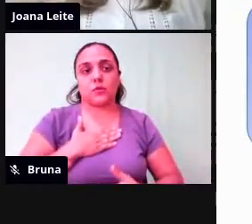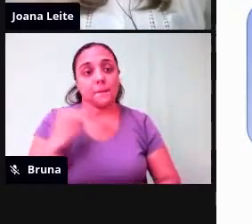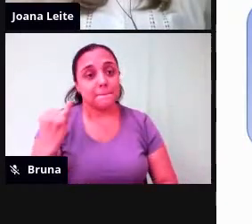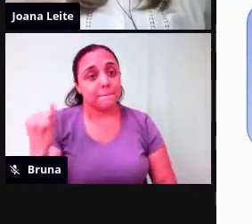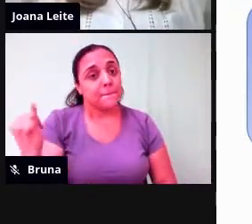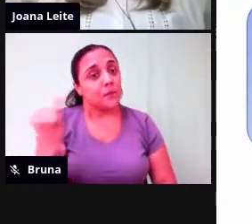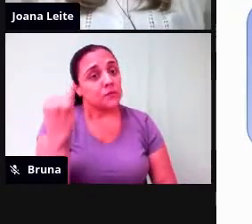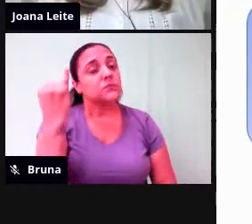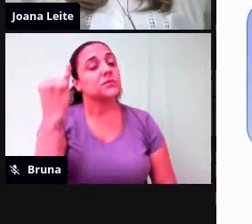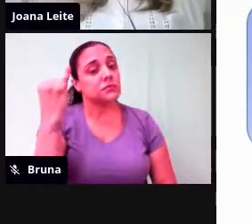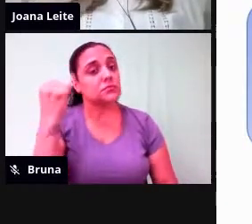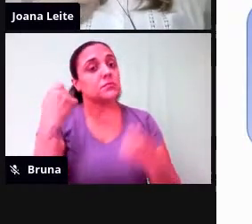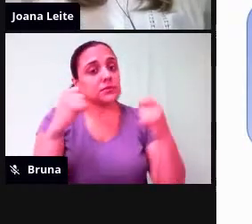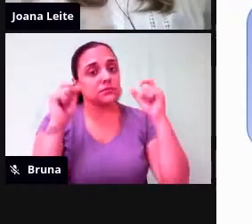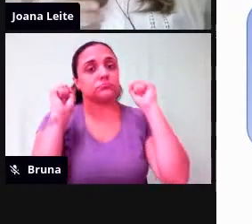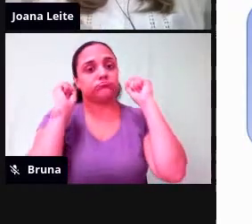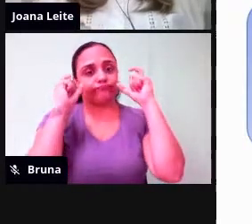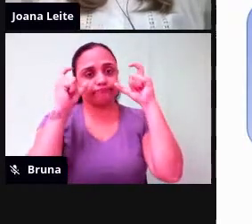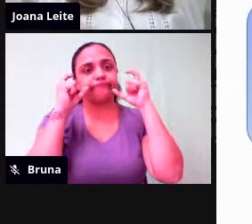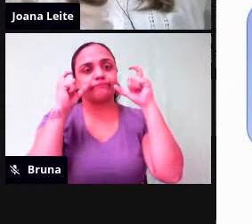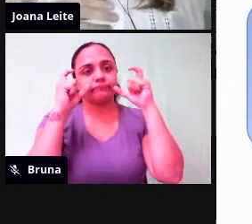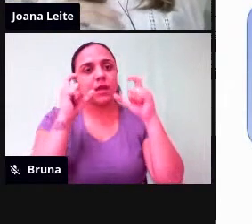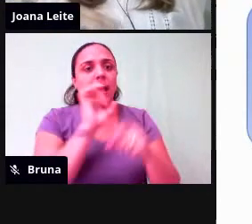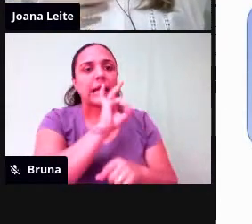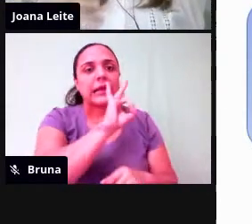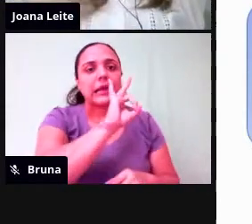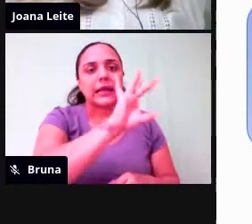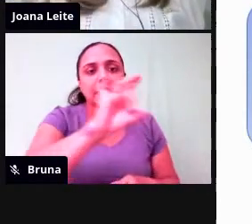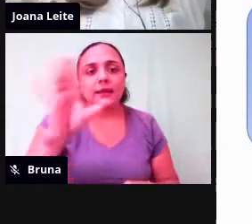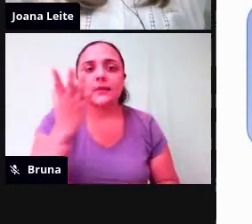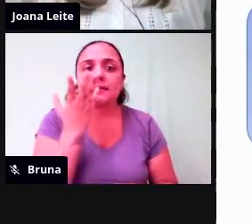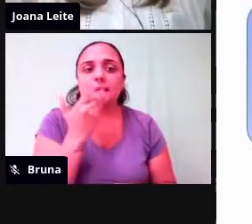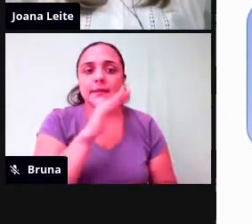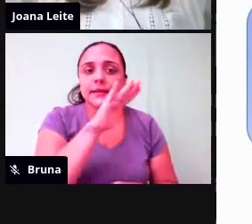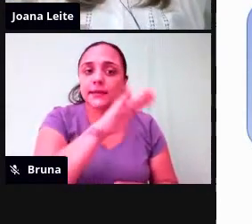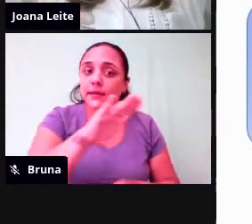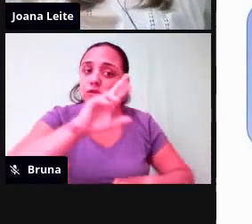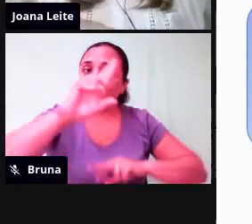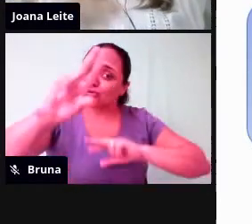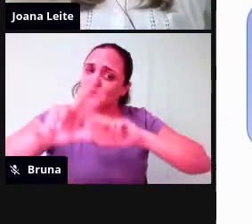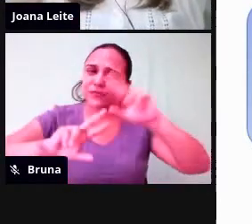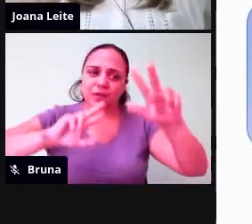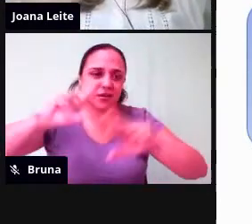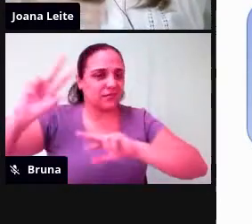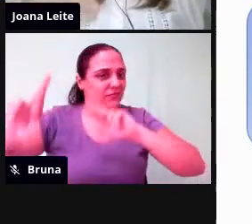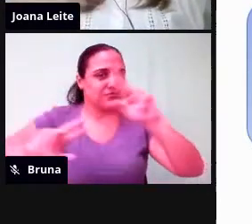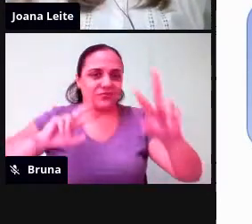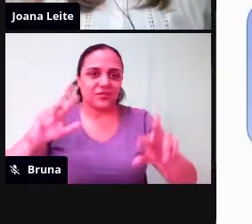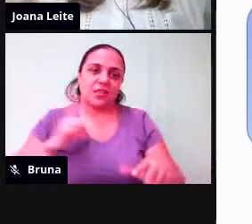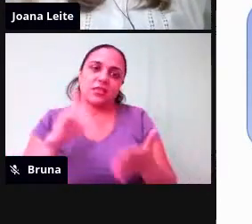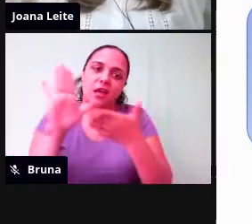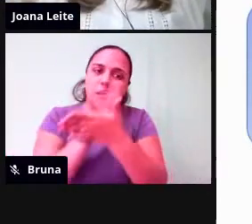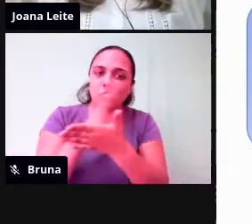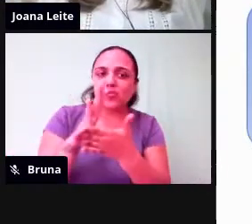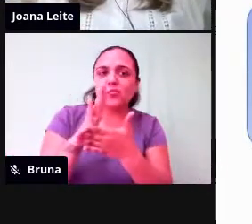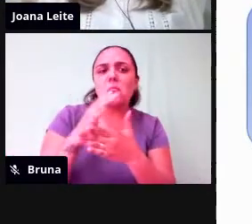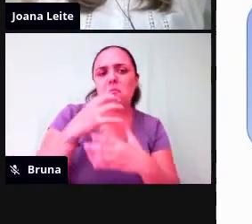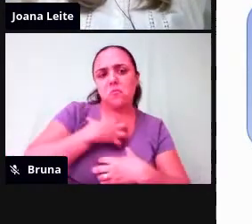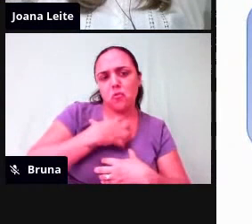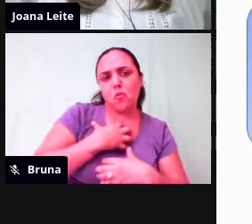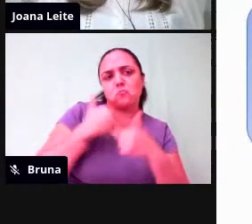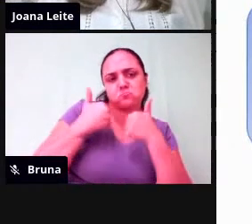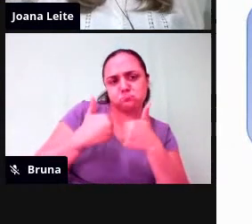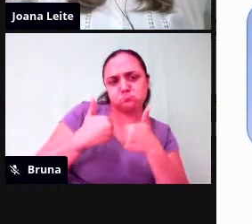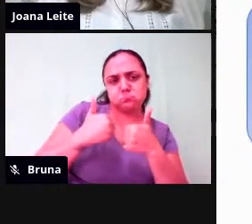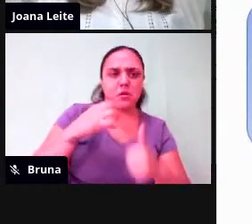gente fazer essa personalização, né? Vendo para cada criança, ela vai ter uma tolerância diferente, né? Então, vai ter alimentos que ela vai tolerar mais e outros